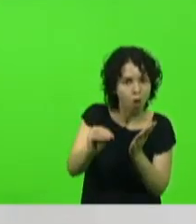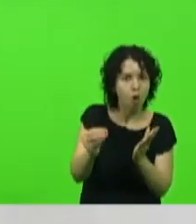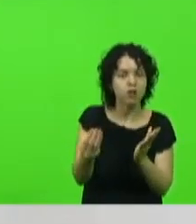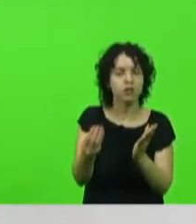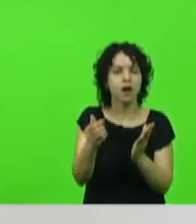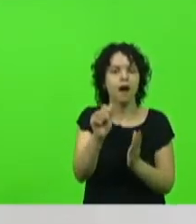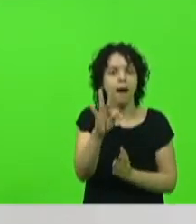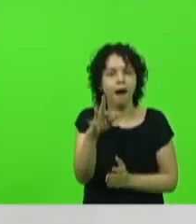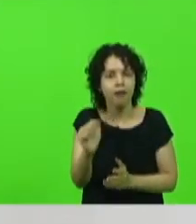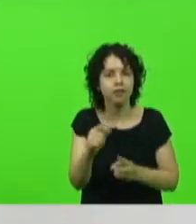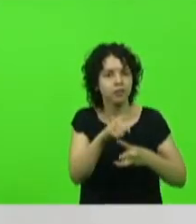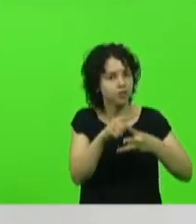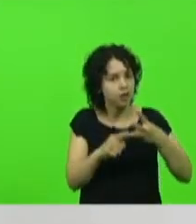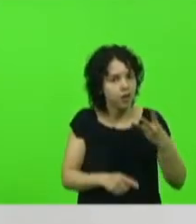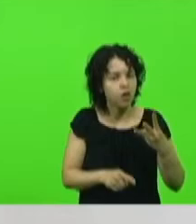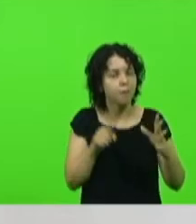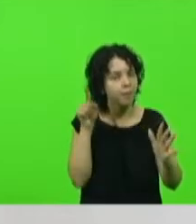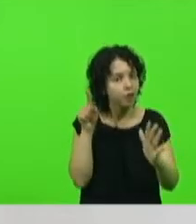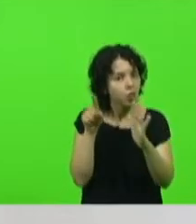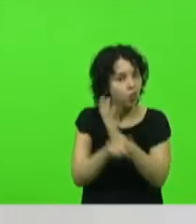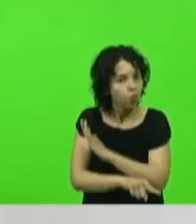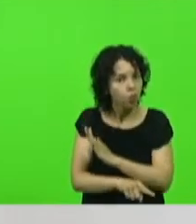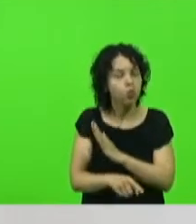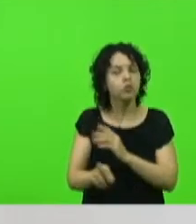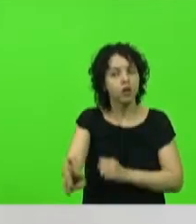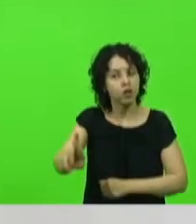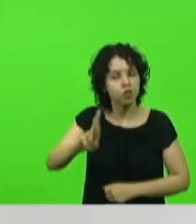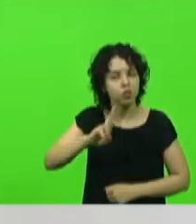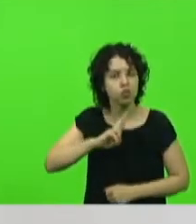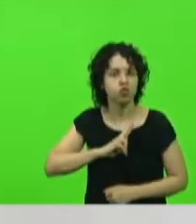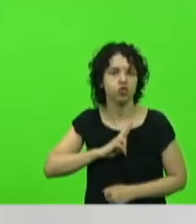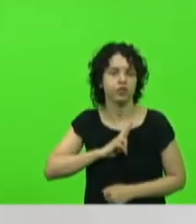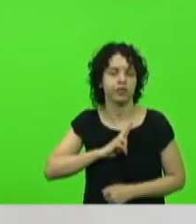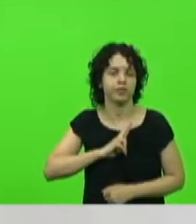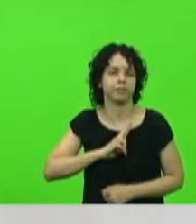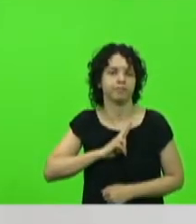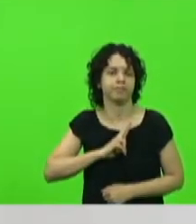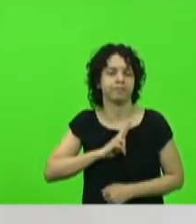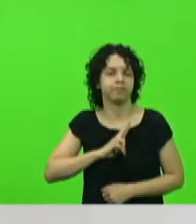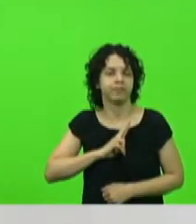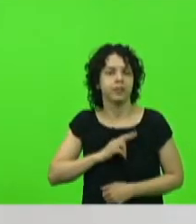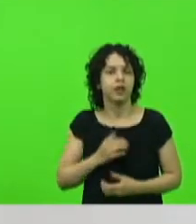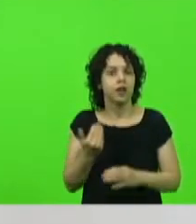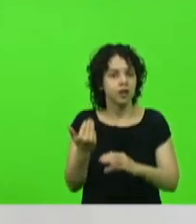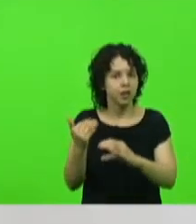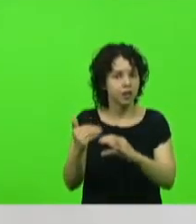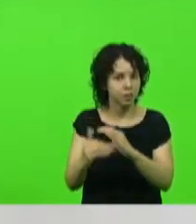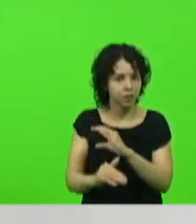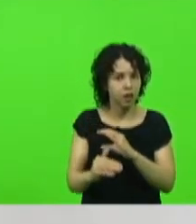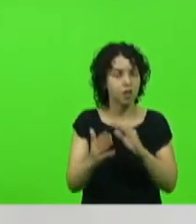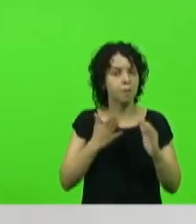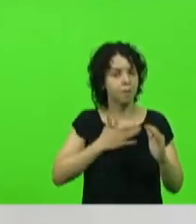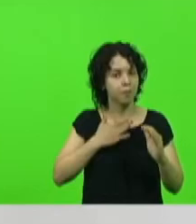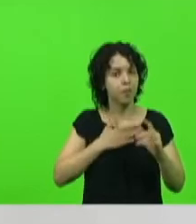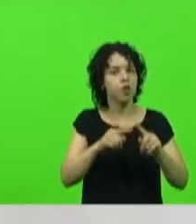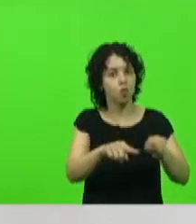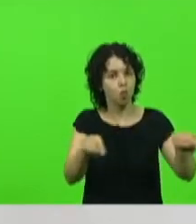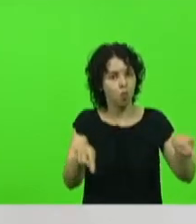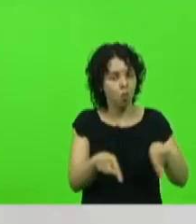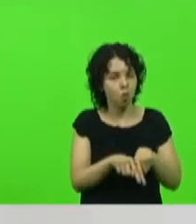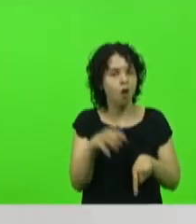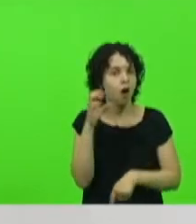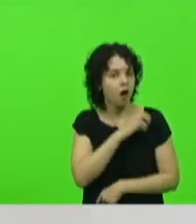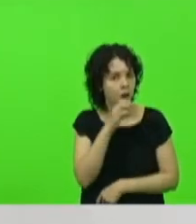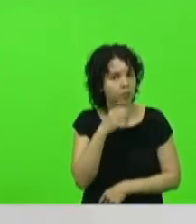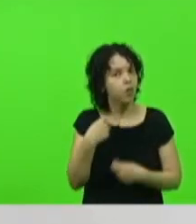perguntas, que elas me fossem respondidas e encaminhadas para o meu gabinete o quanto antes. Eu preciso